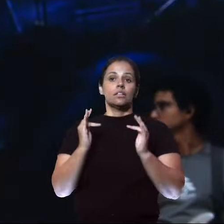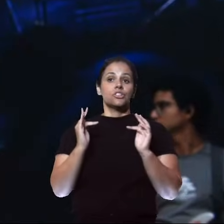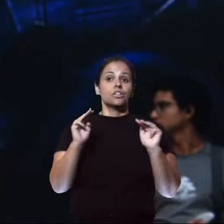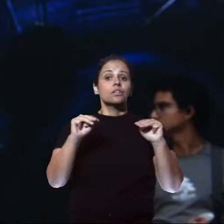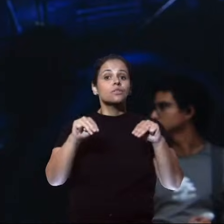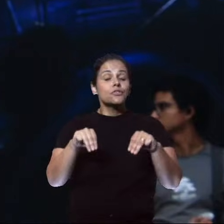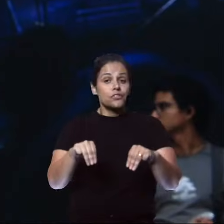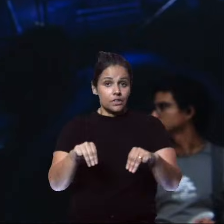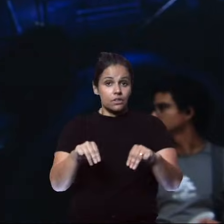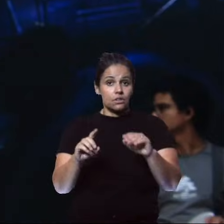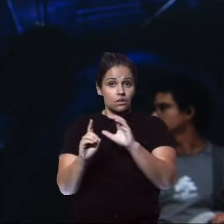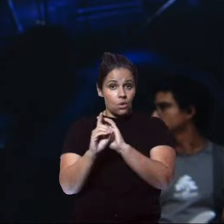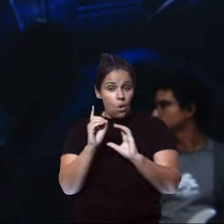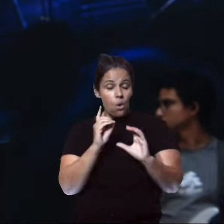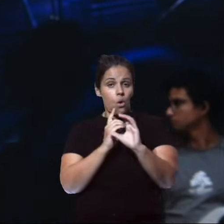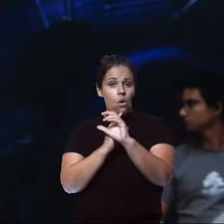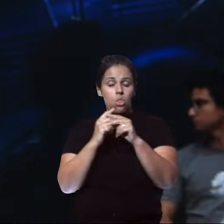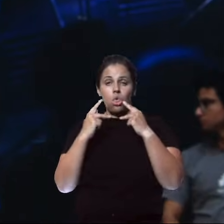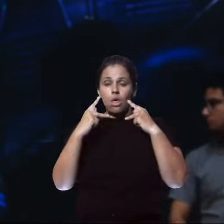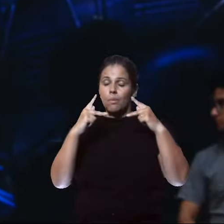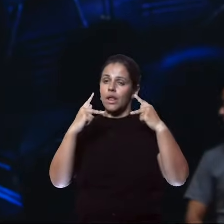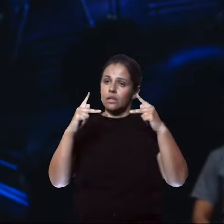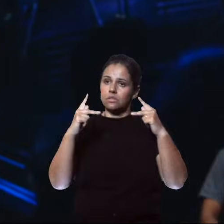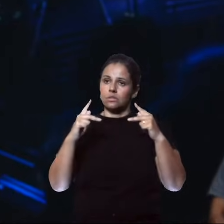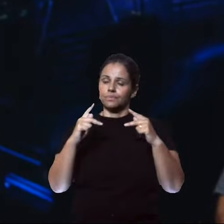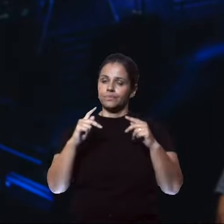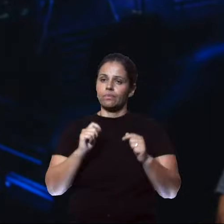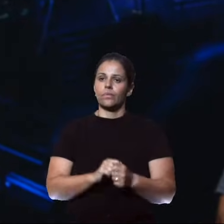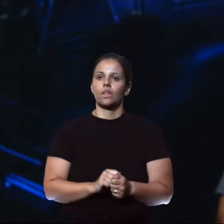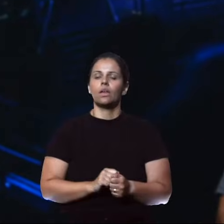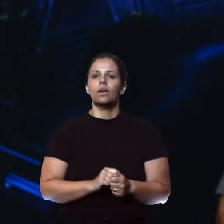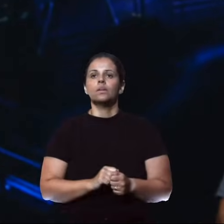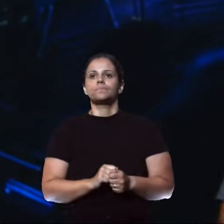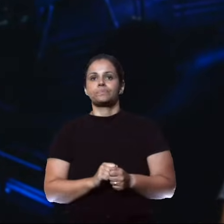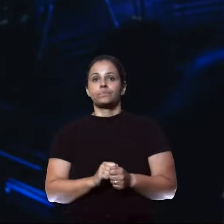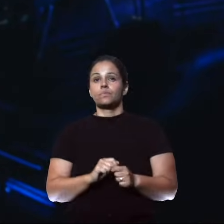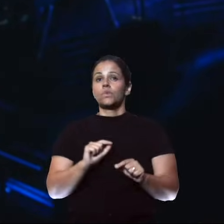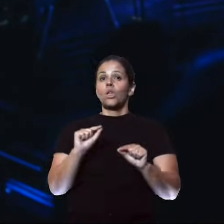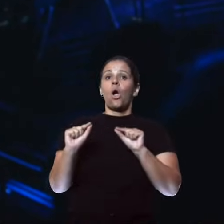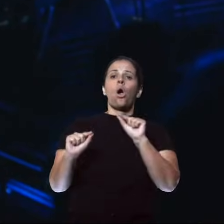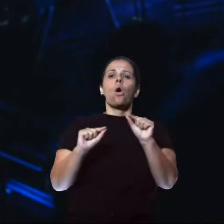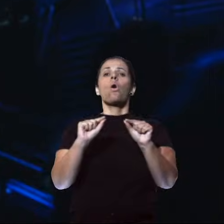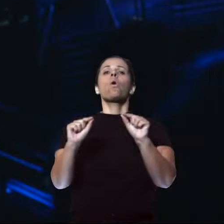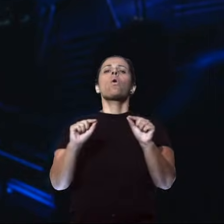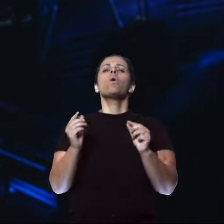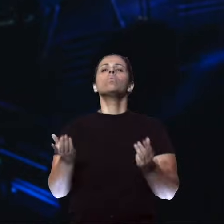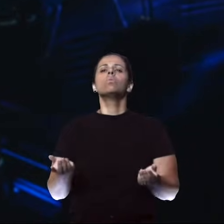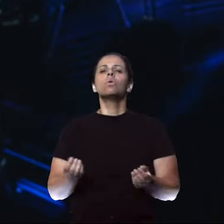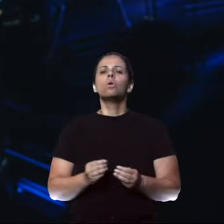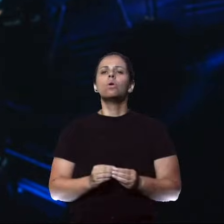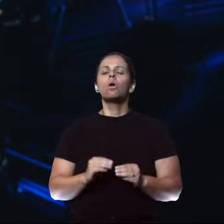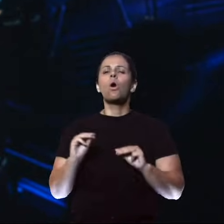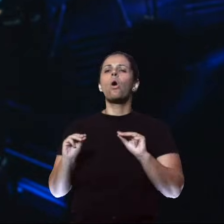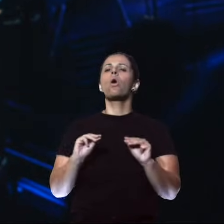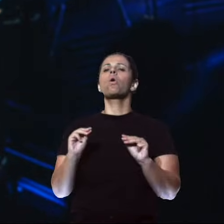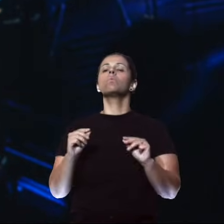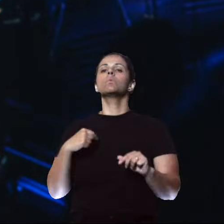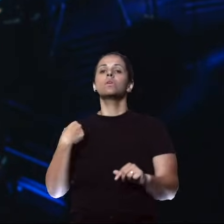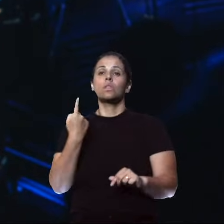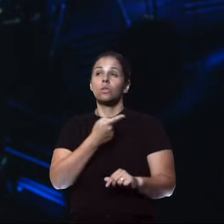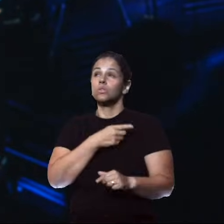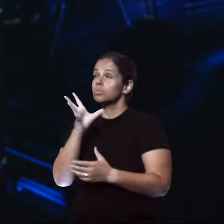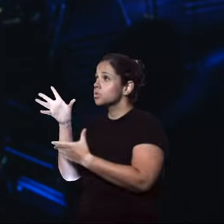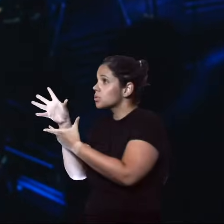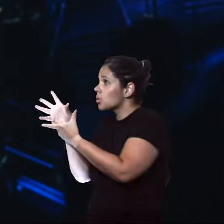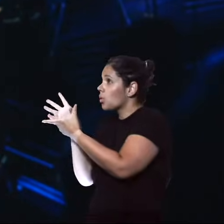o padrão de Deus em nossas vidas. Sim, precisamos viver com poder, necessitamos ter